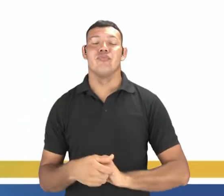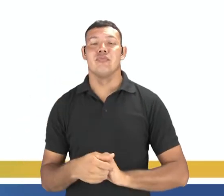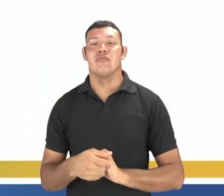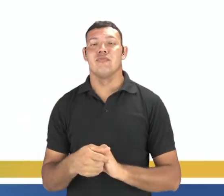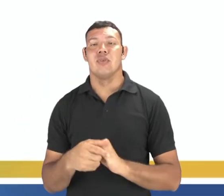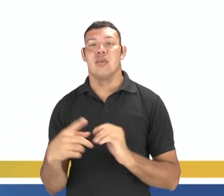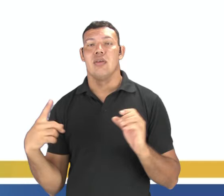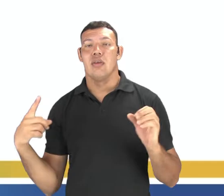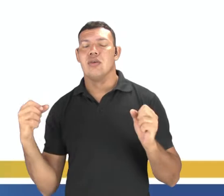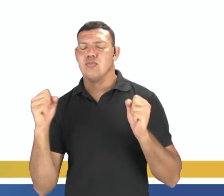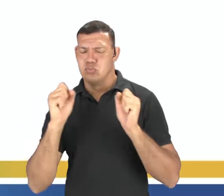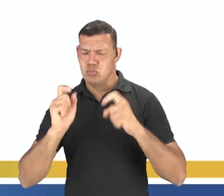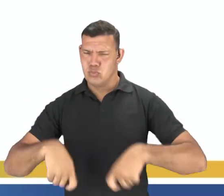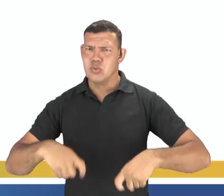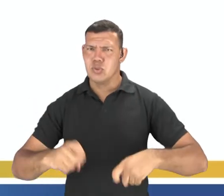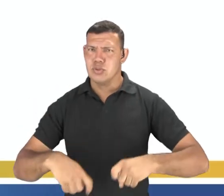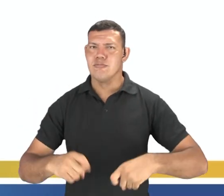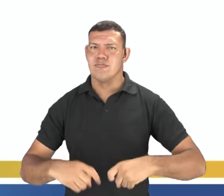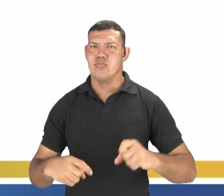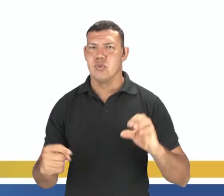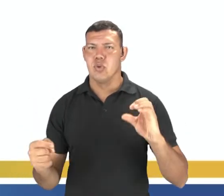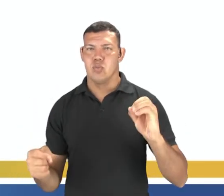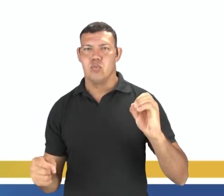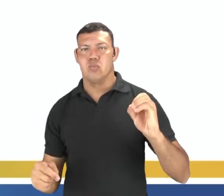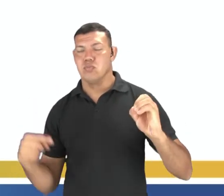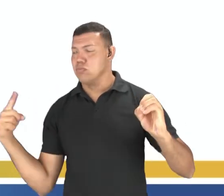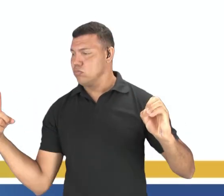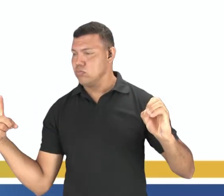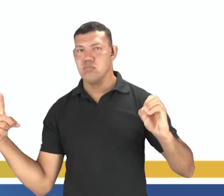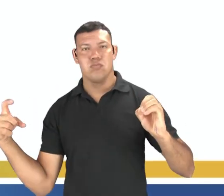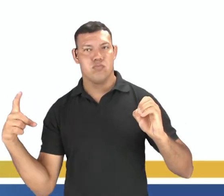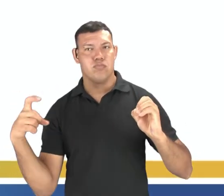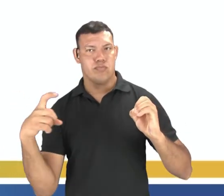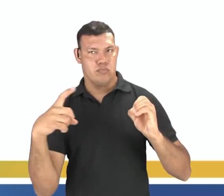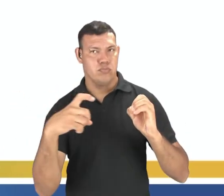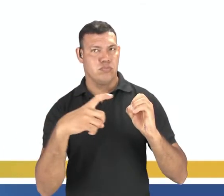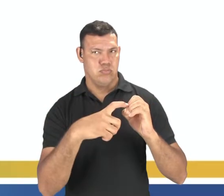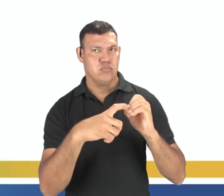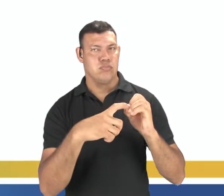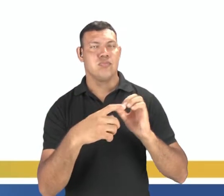com o óvulo, o gameta formado pelo sistema reprodutor feminino.